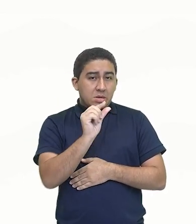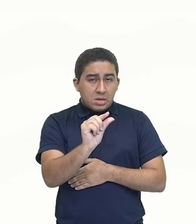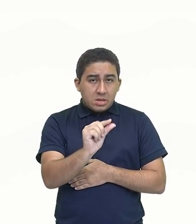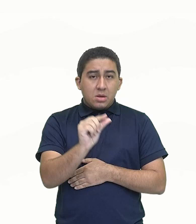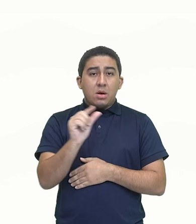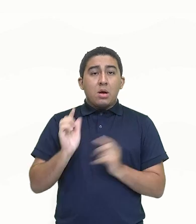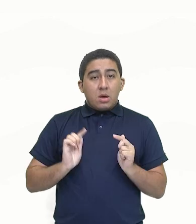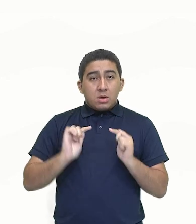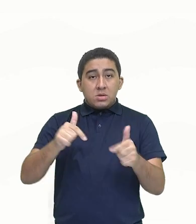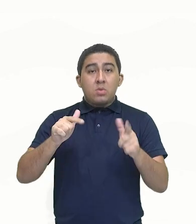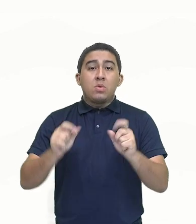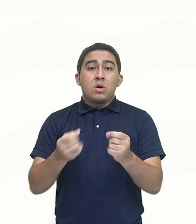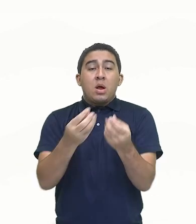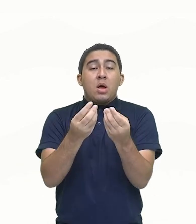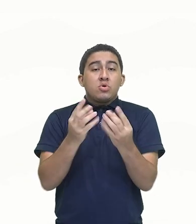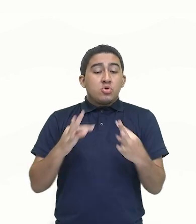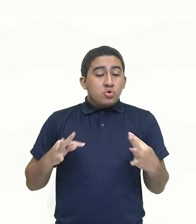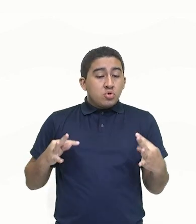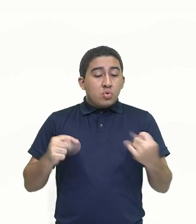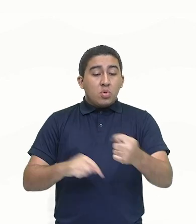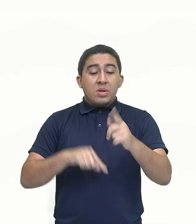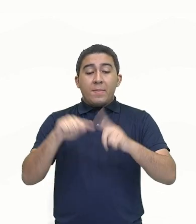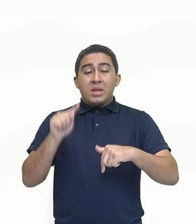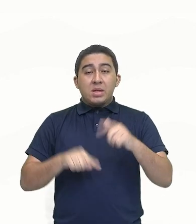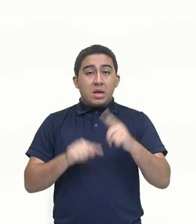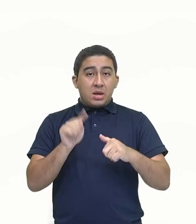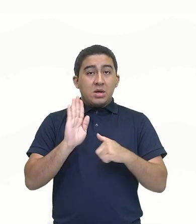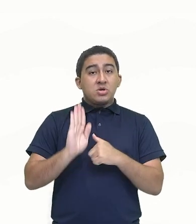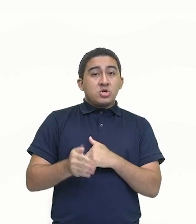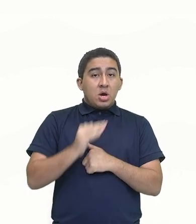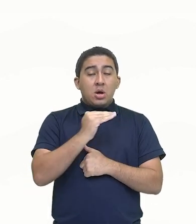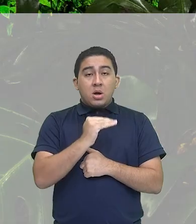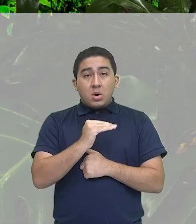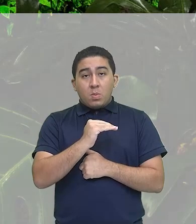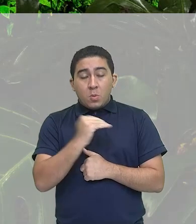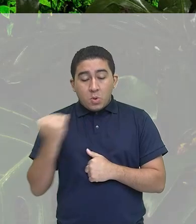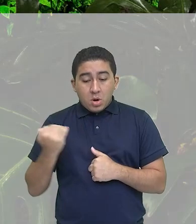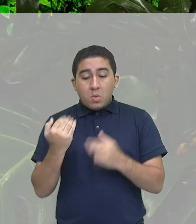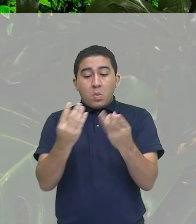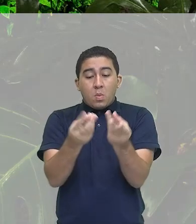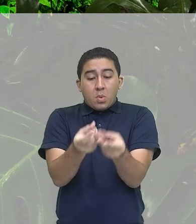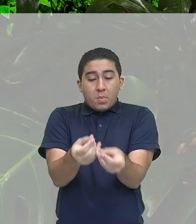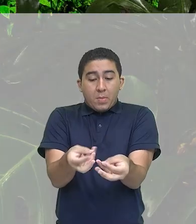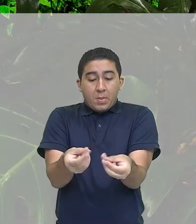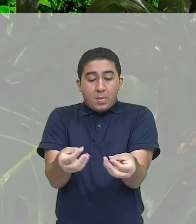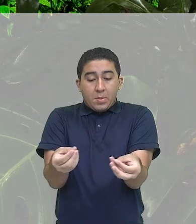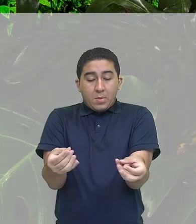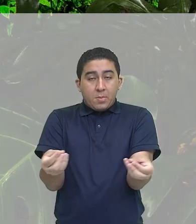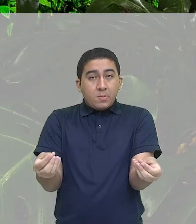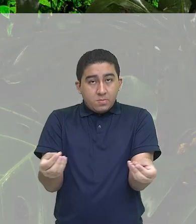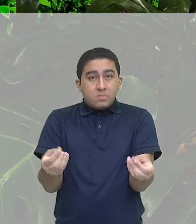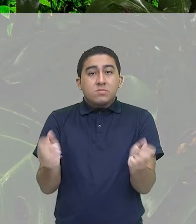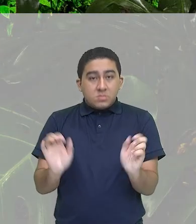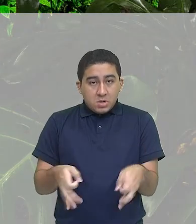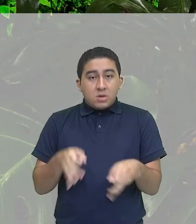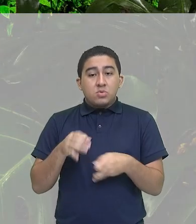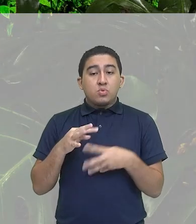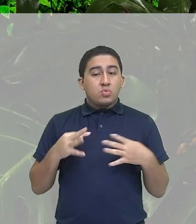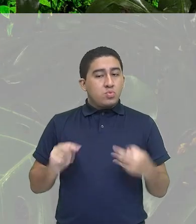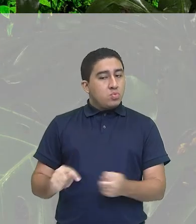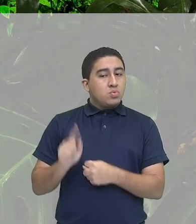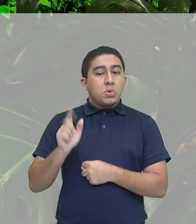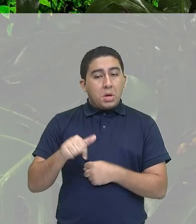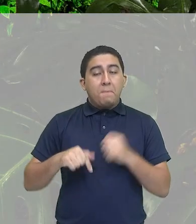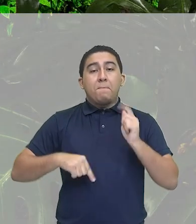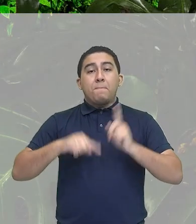na decomposição de toda essa matéria. Tudo que está aqui ao meu redor aqui é matéria, né? Os